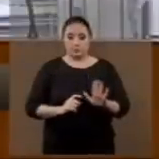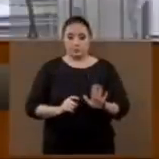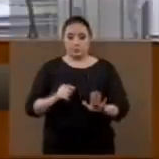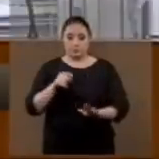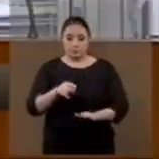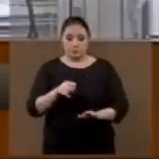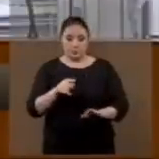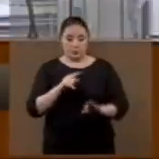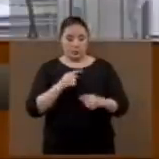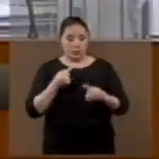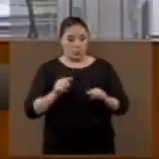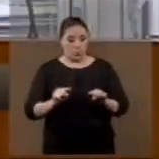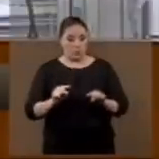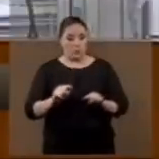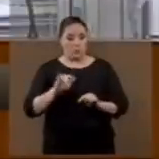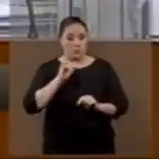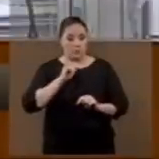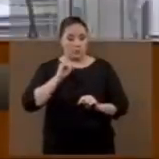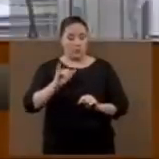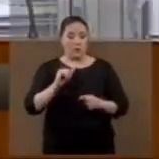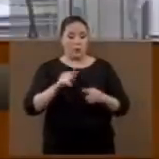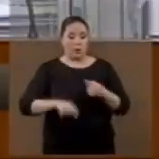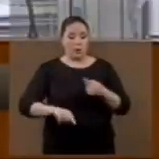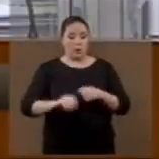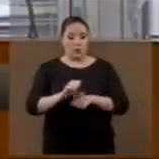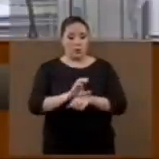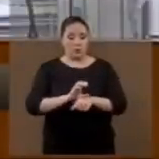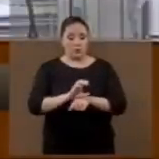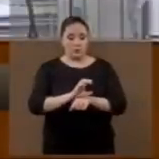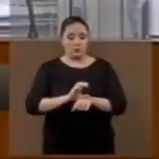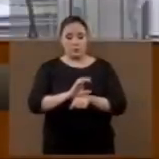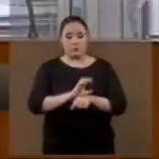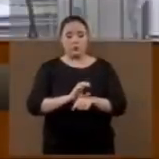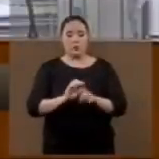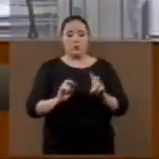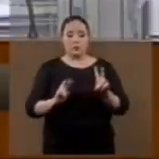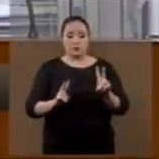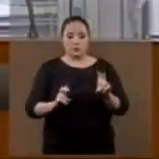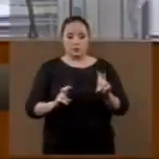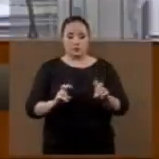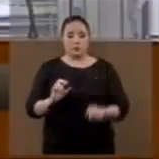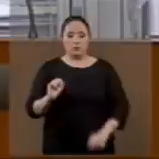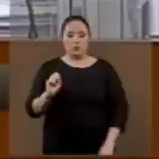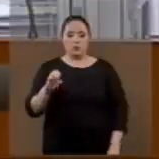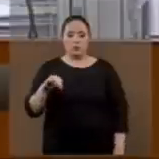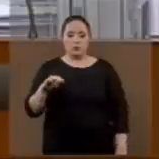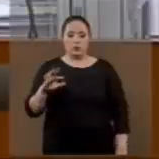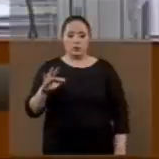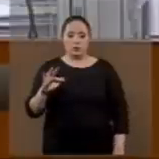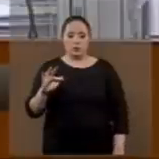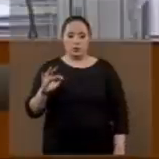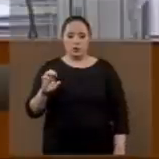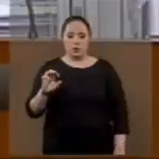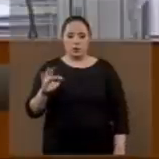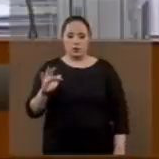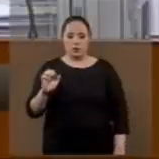Divergindo. ...para declarar inconstitucional a expressão sem efeito